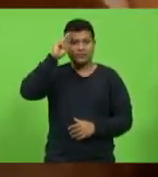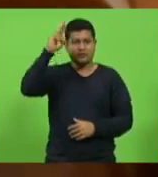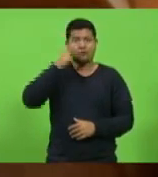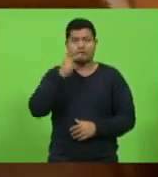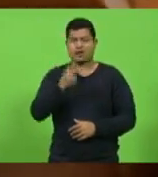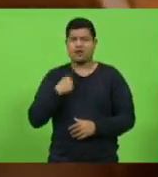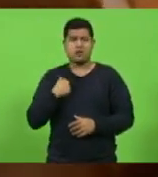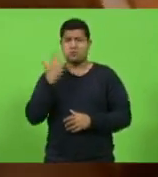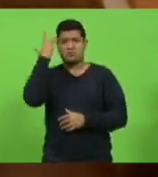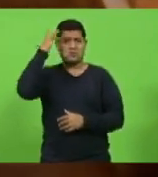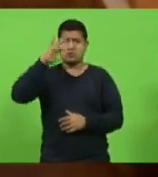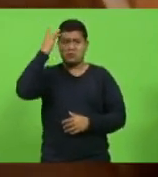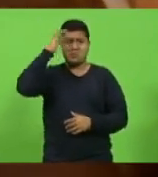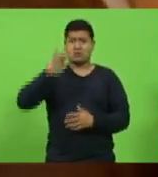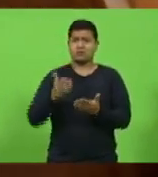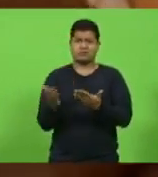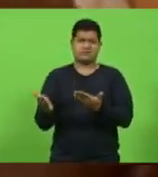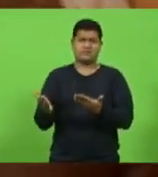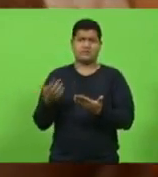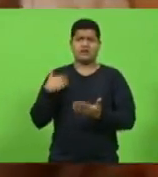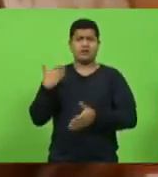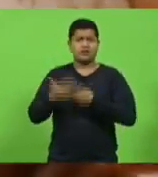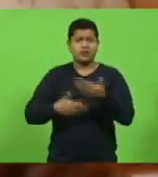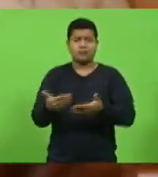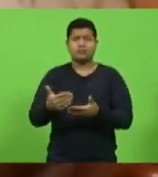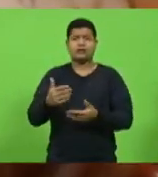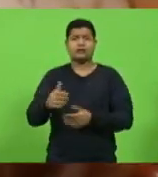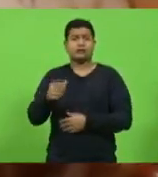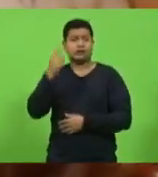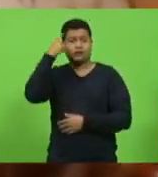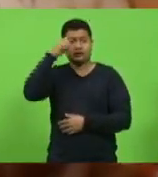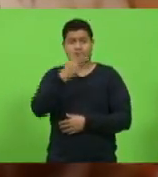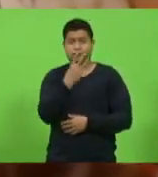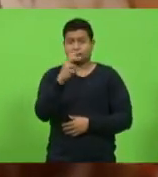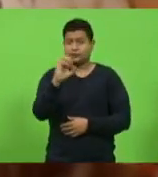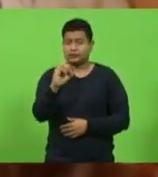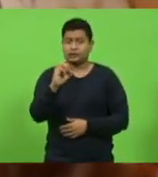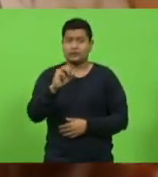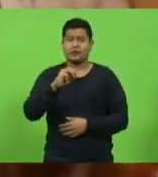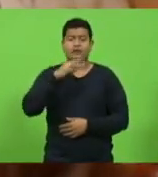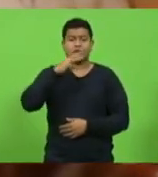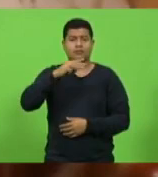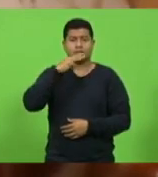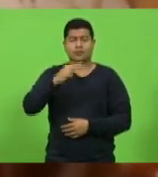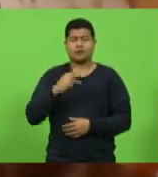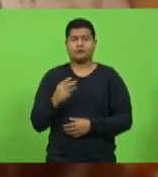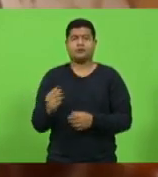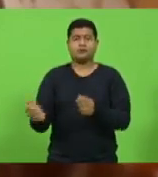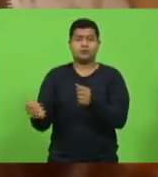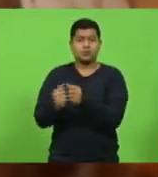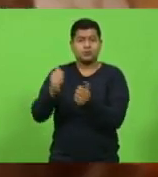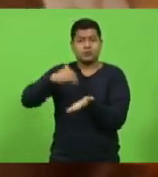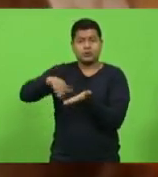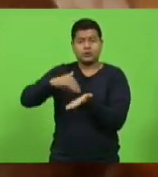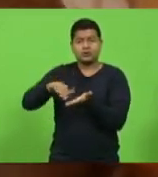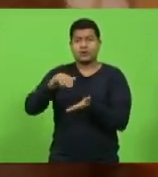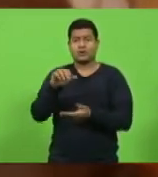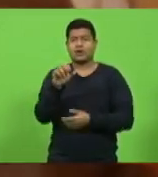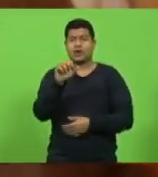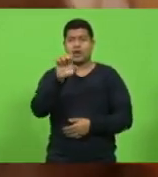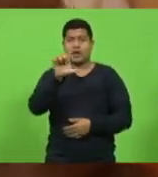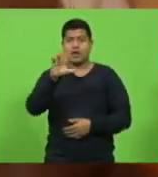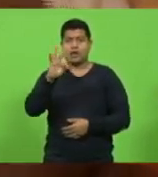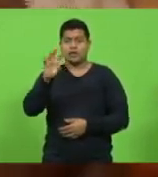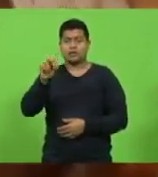outra entrevista coletiva, poucos dias depois, dia 30 de março, o secretário de Saúde, ao lado do governador, deu detalhes